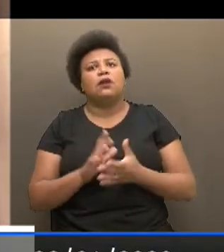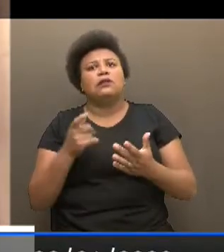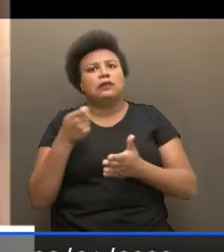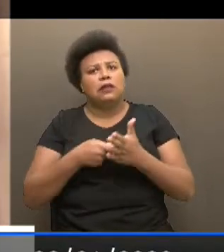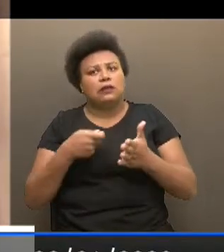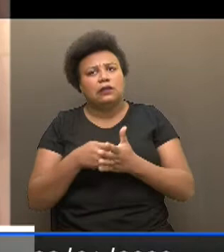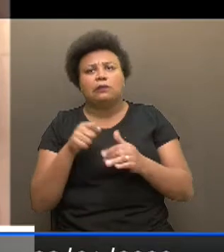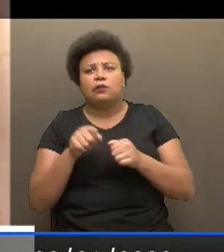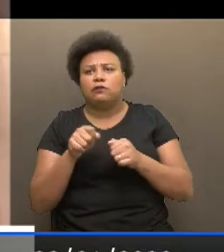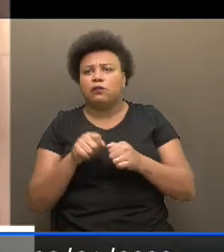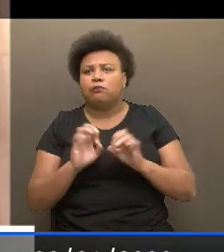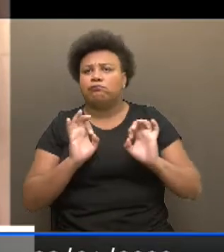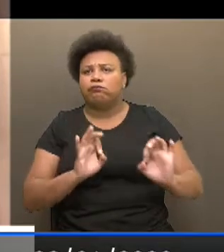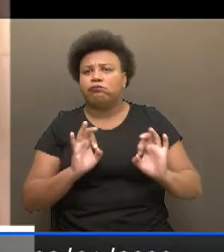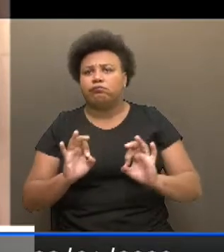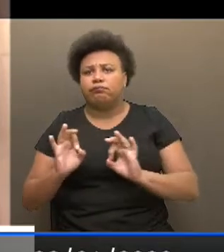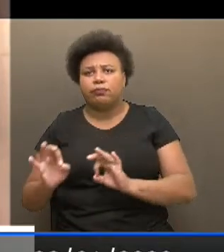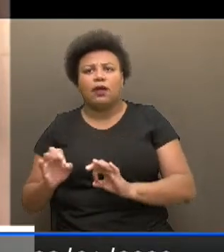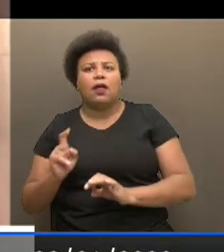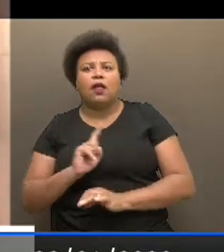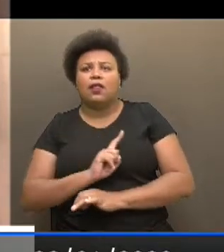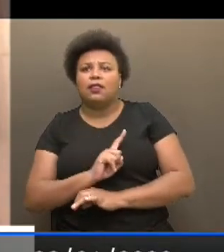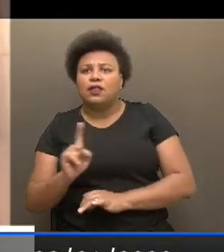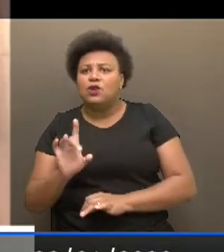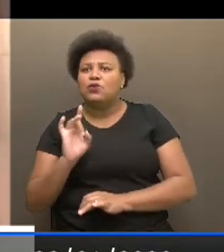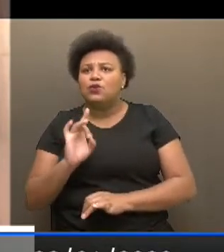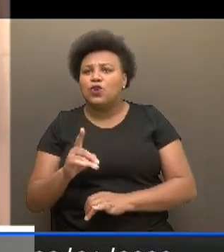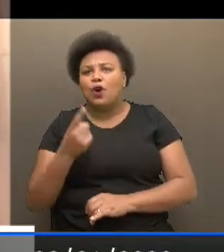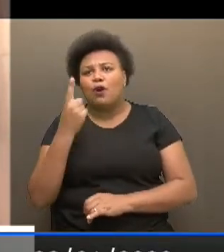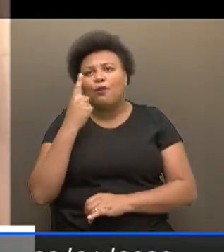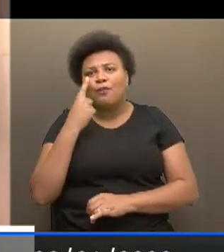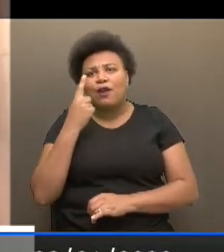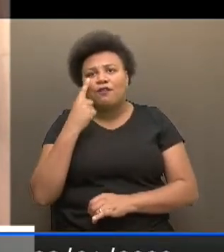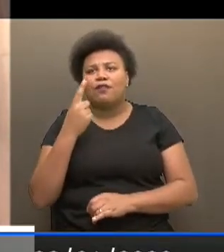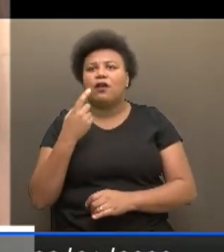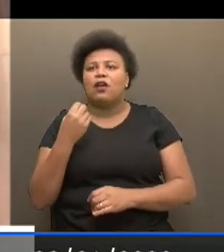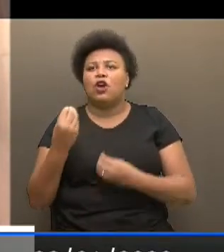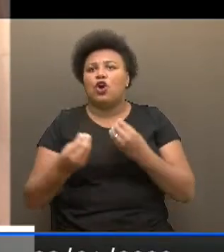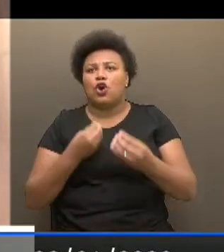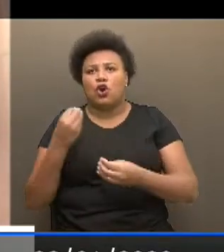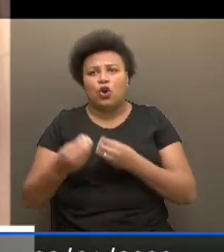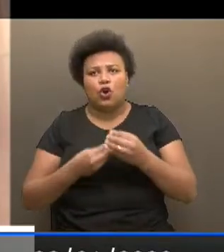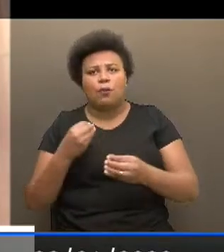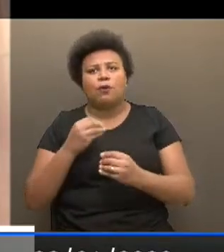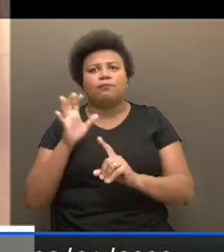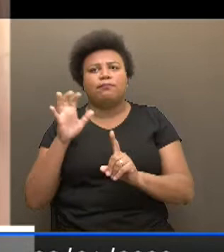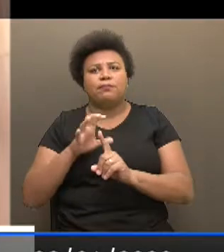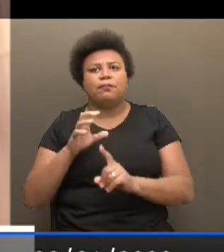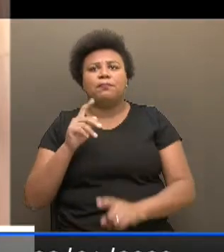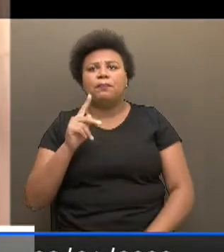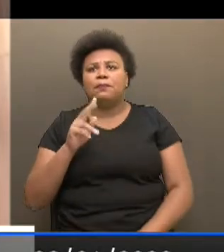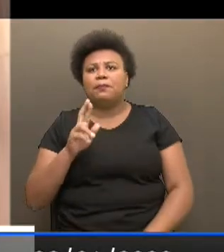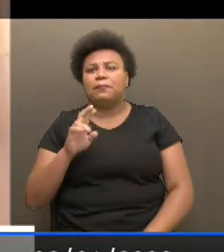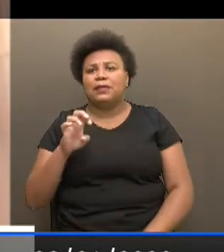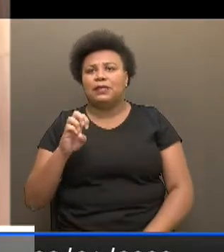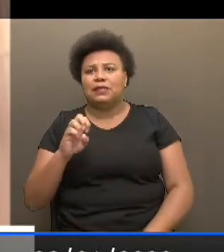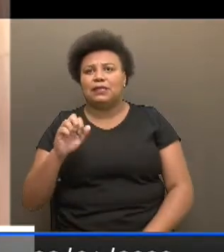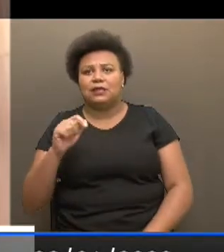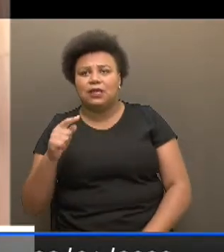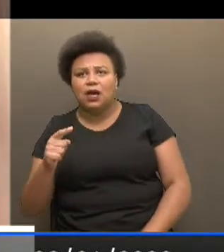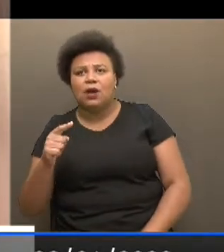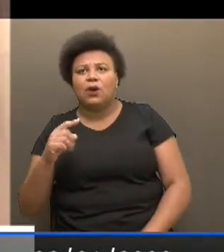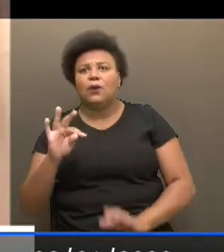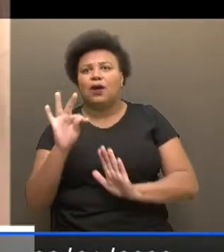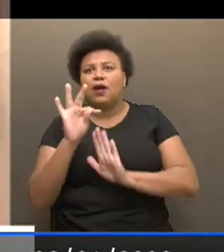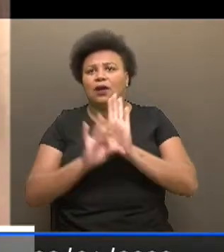fazer o máximo, não apenas, por exemplo, a verificação da pressão diária, da temperatura, afastamento